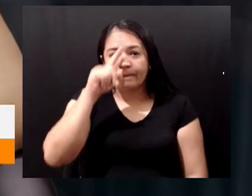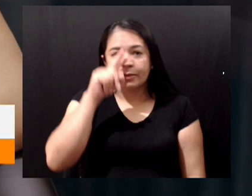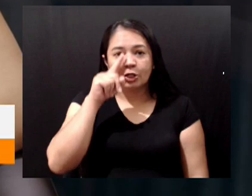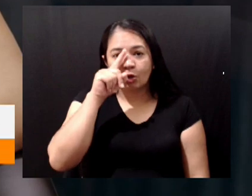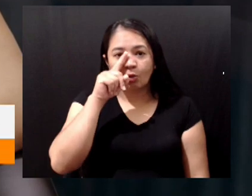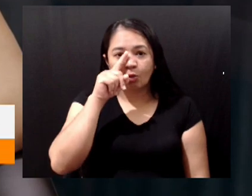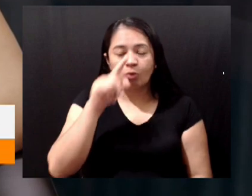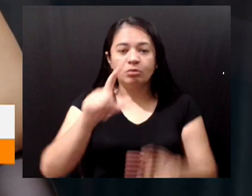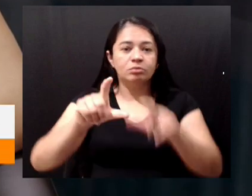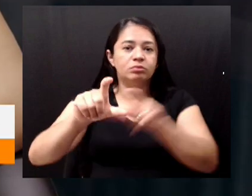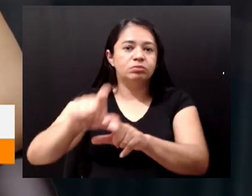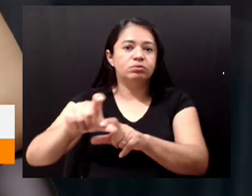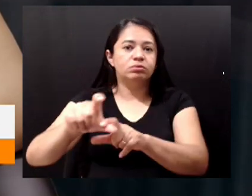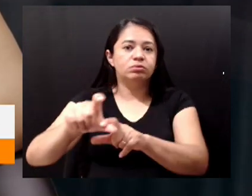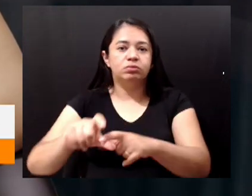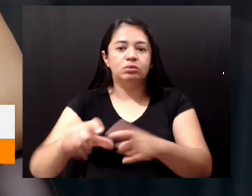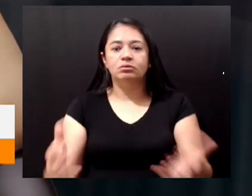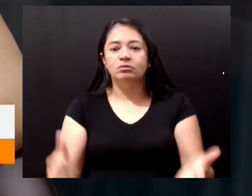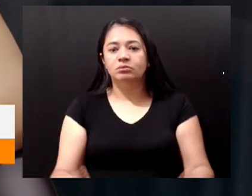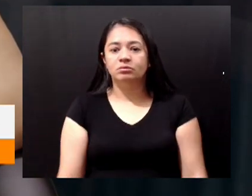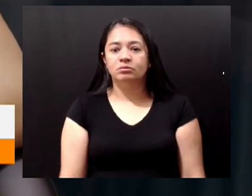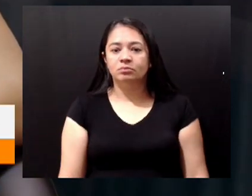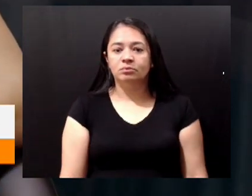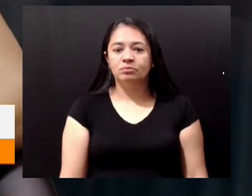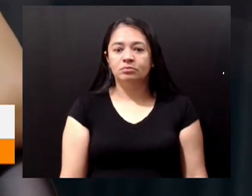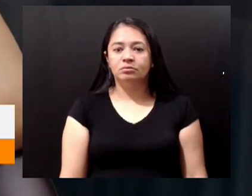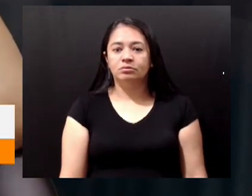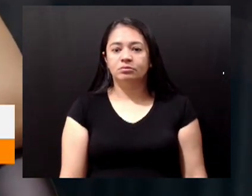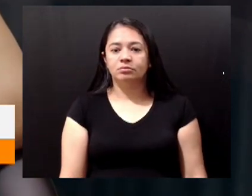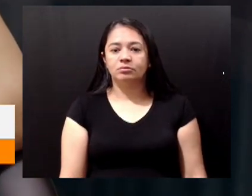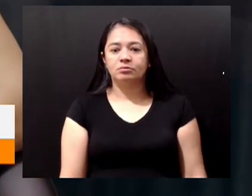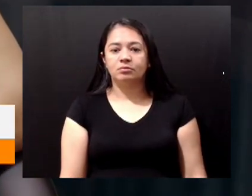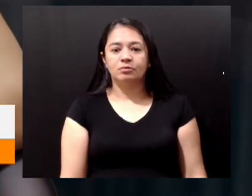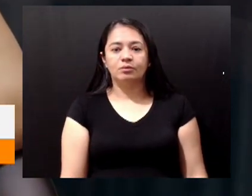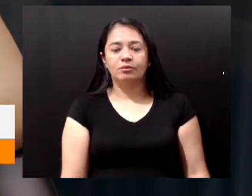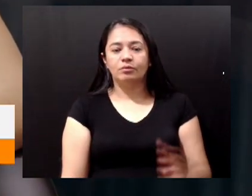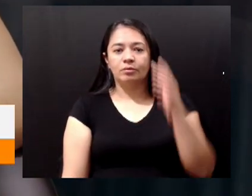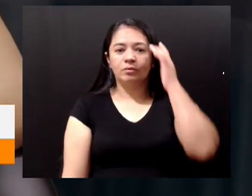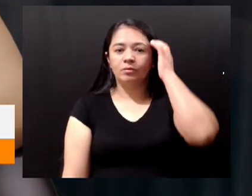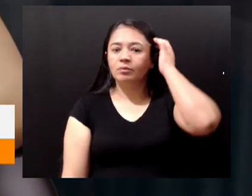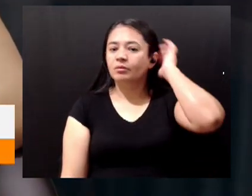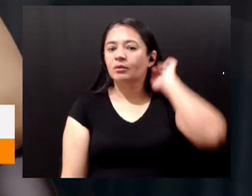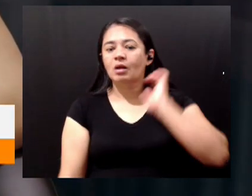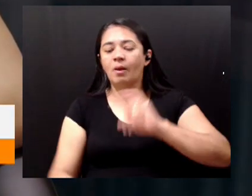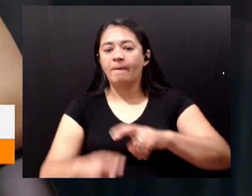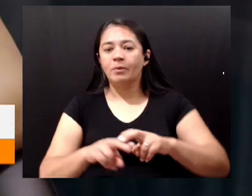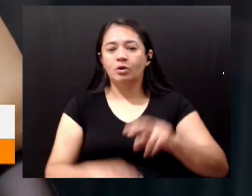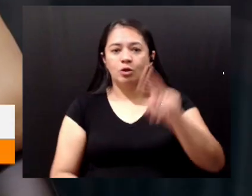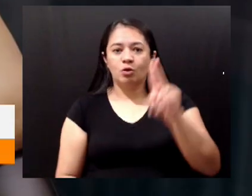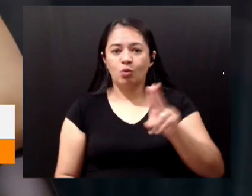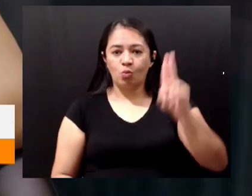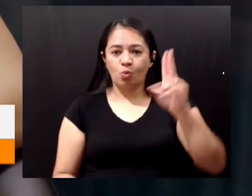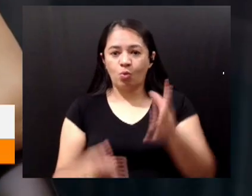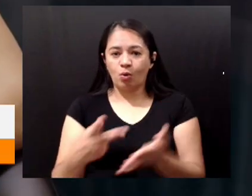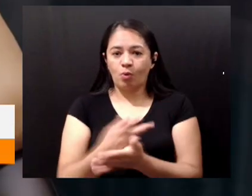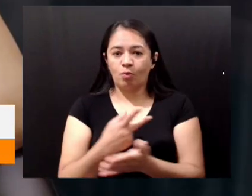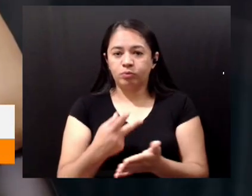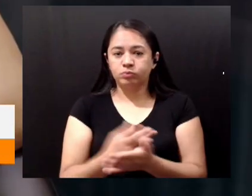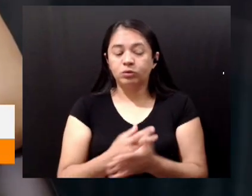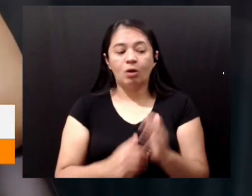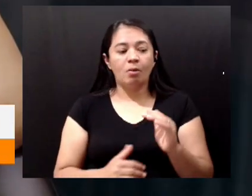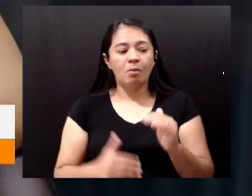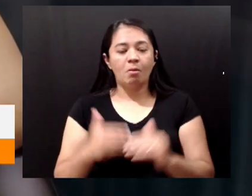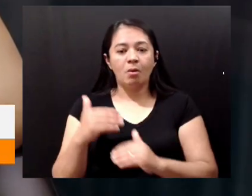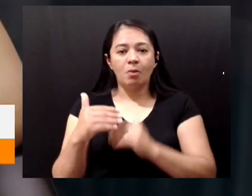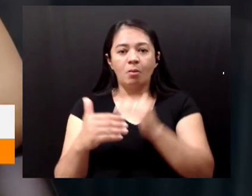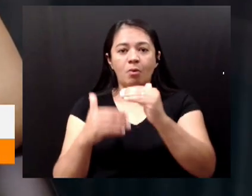dependência, Sim, né. E sim. aí, o uso indiscriminado, né, ele vai causar com